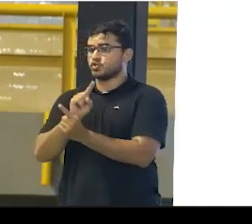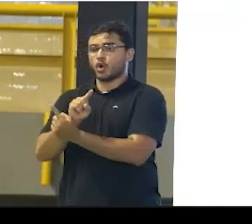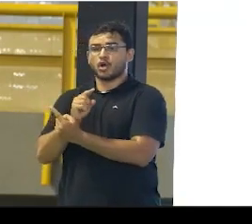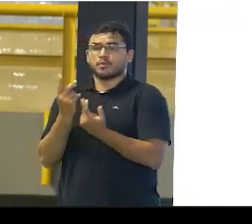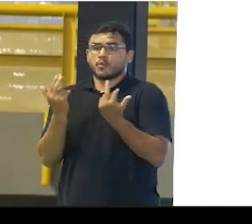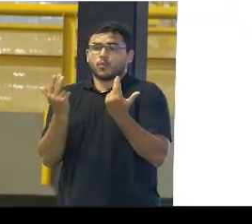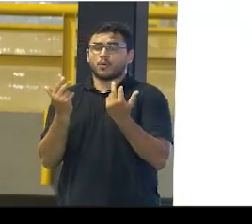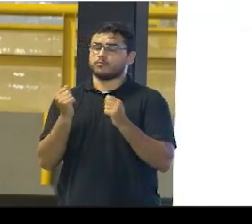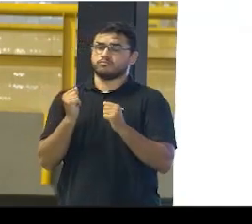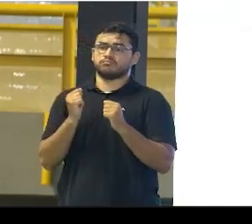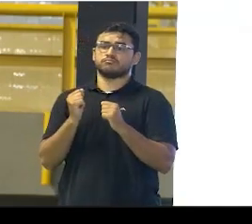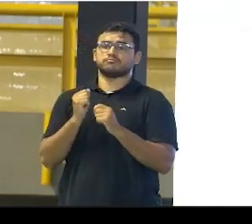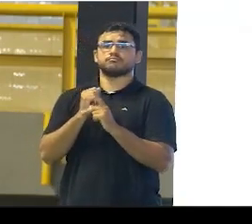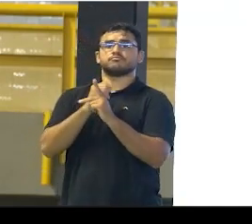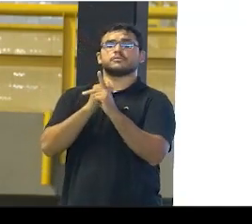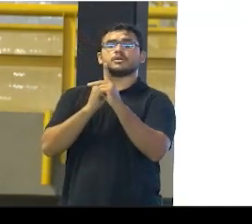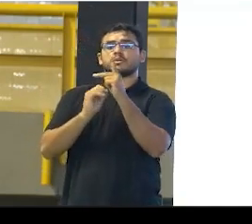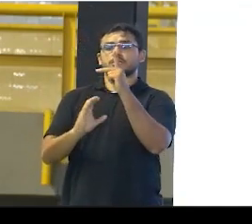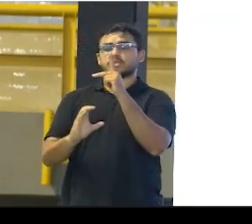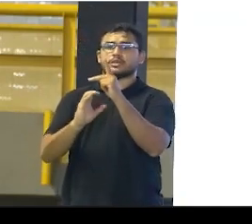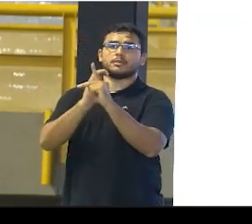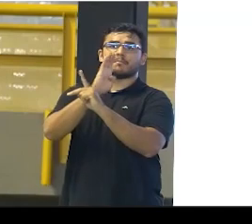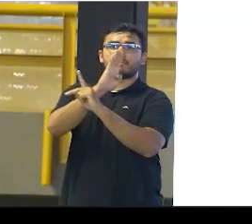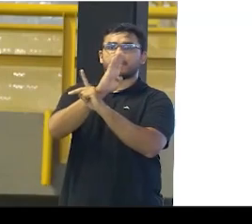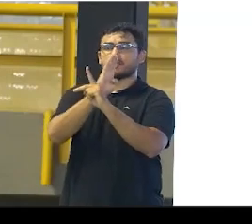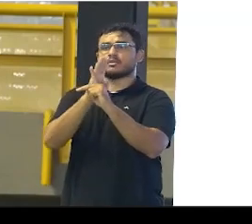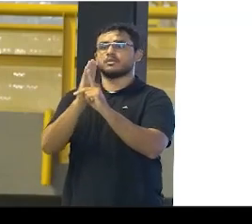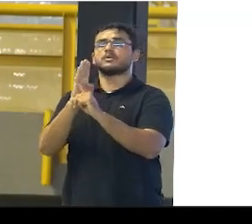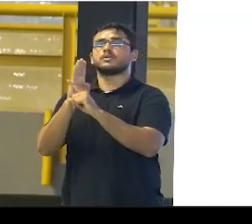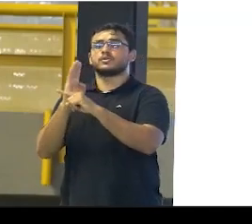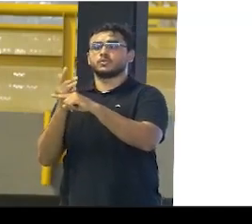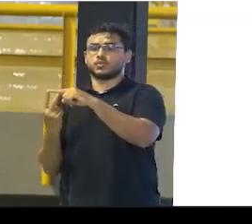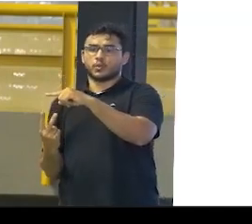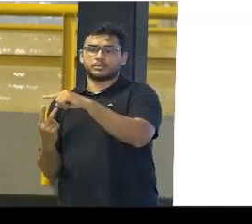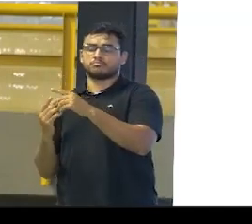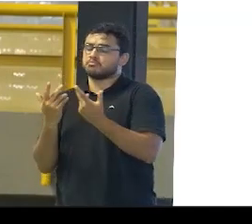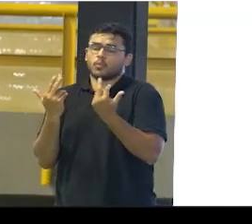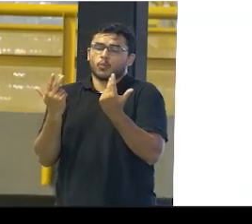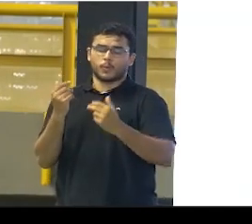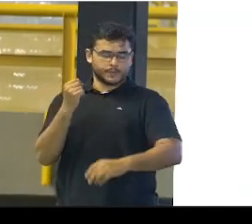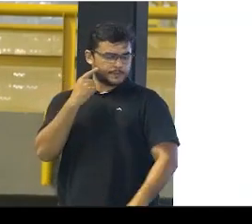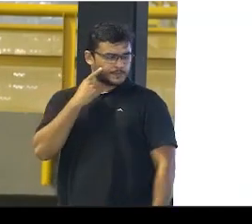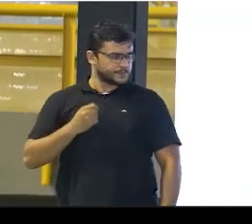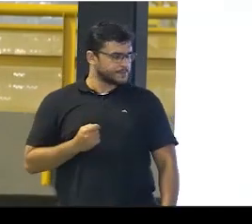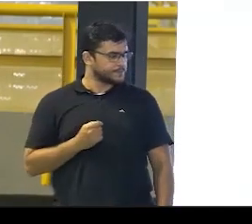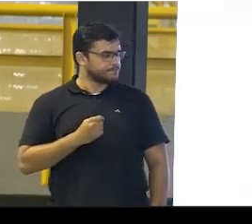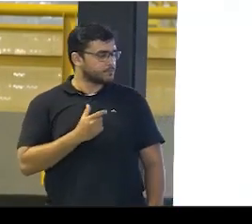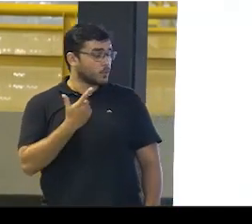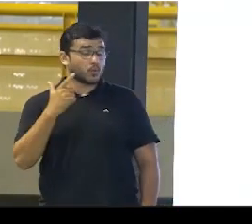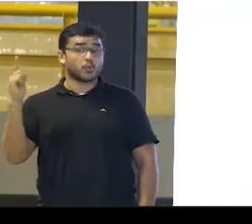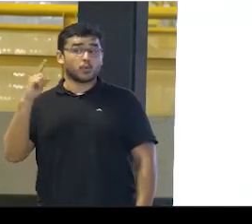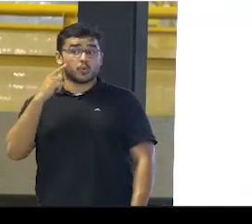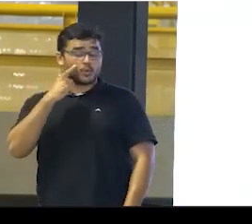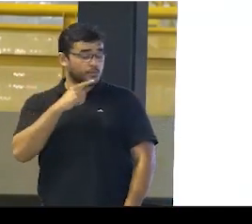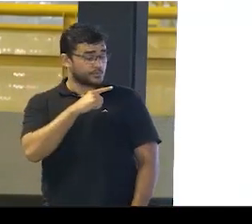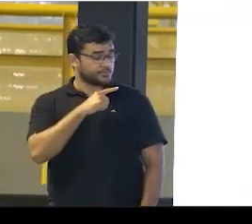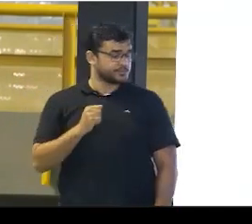um retângulo. E a área é base vezes altura. Por isso que a área